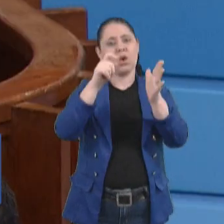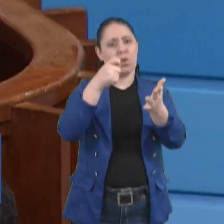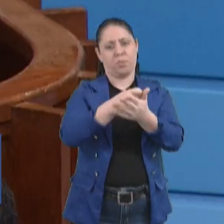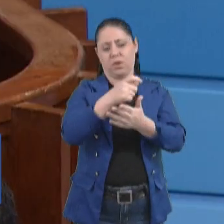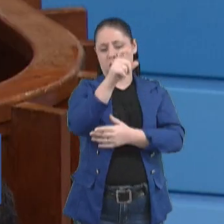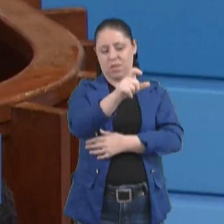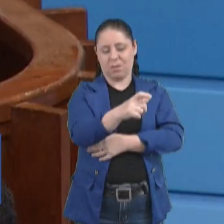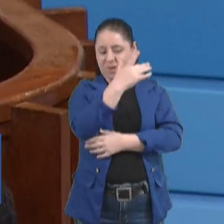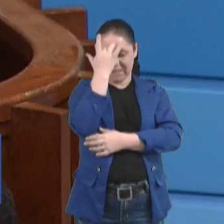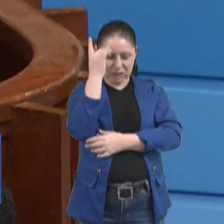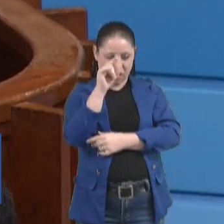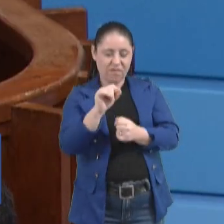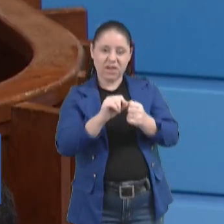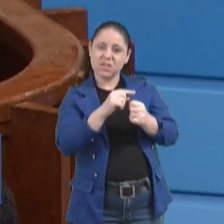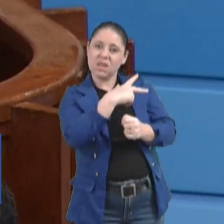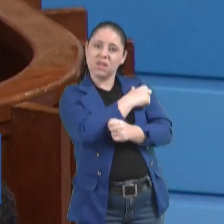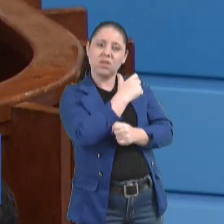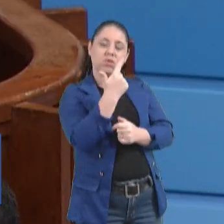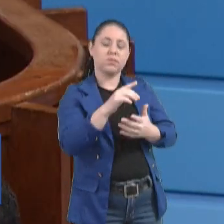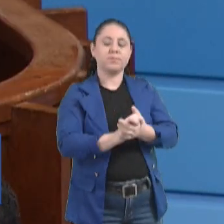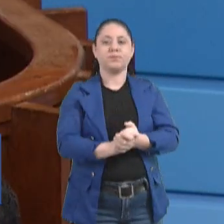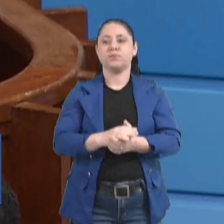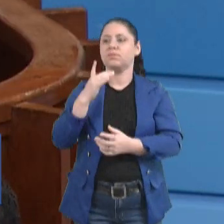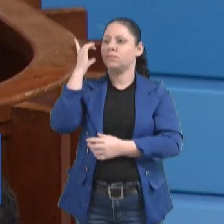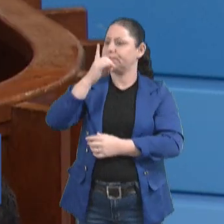obrigue. Deputado Júnior Mock,